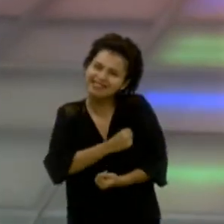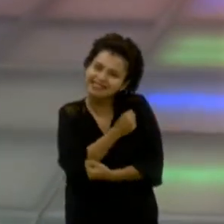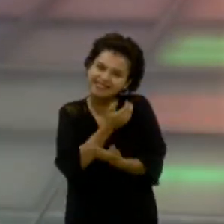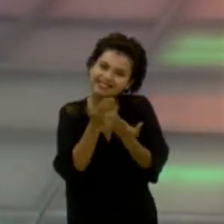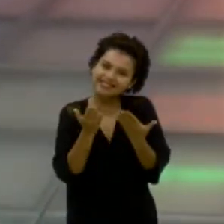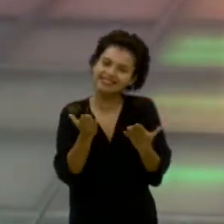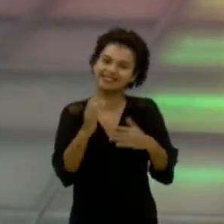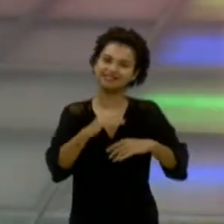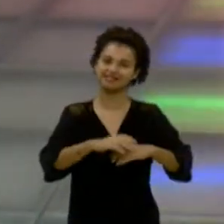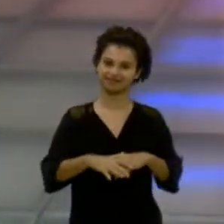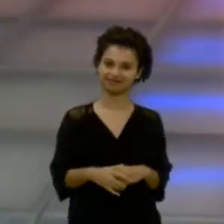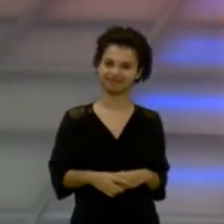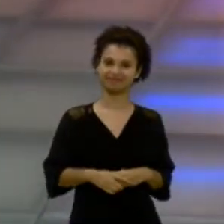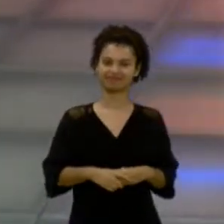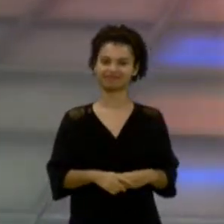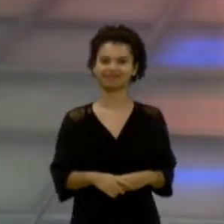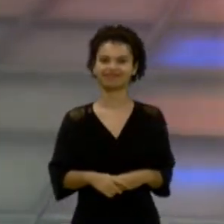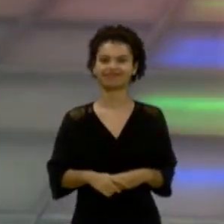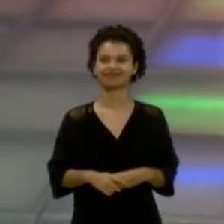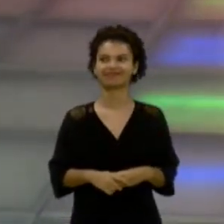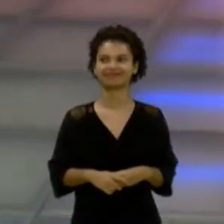Uhul.